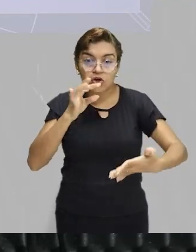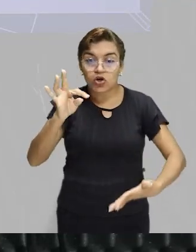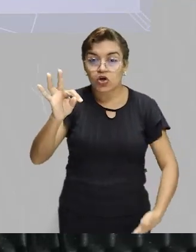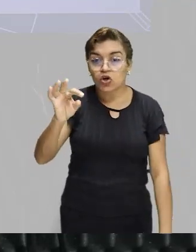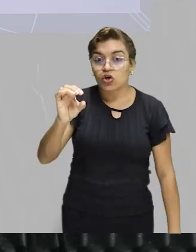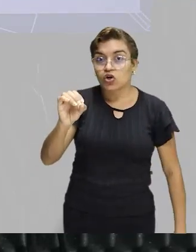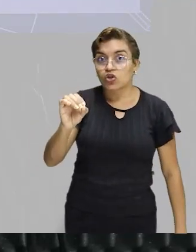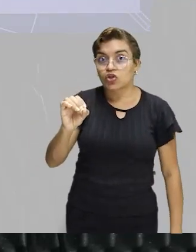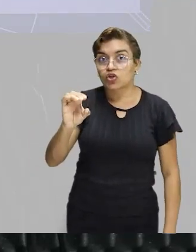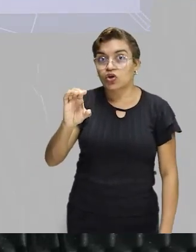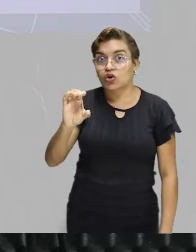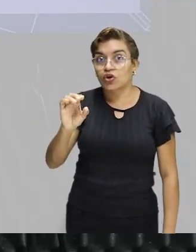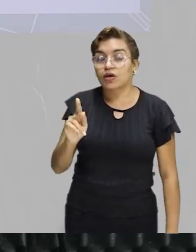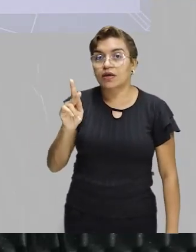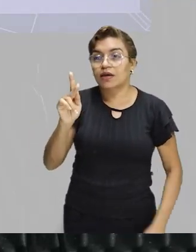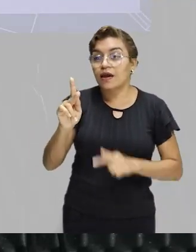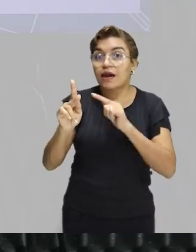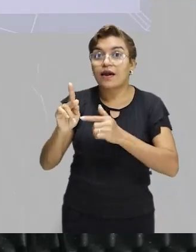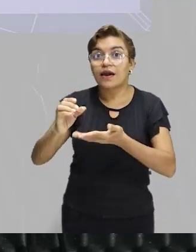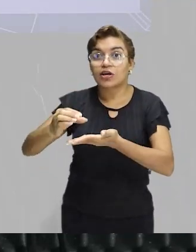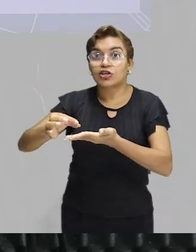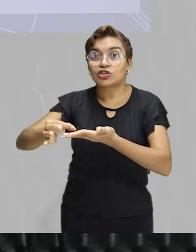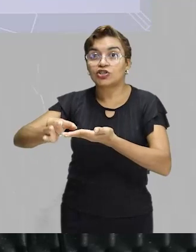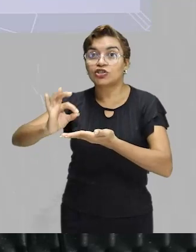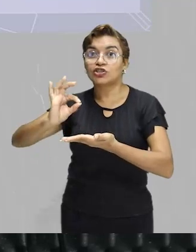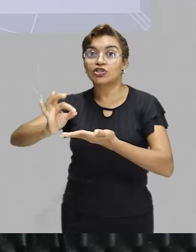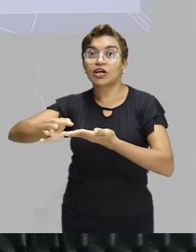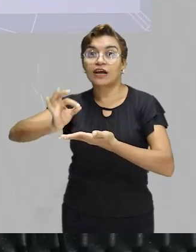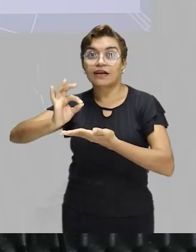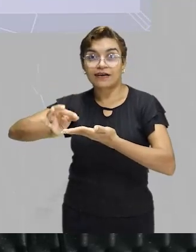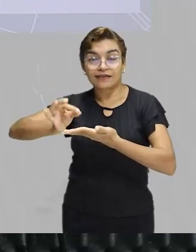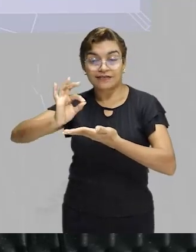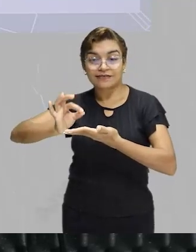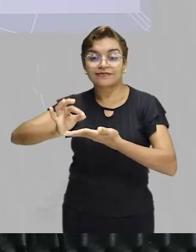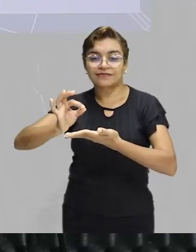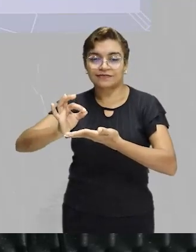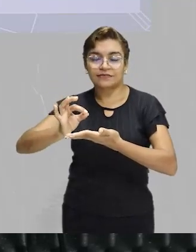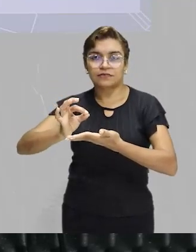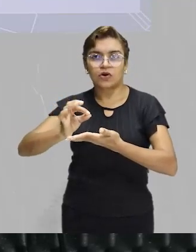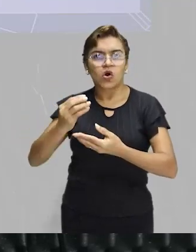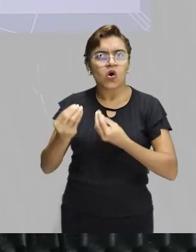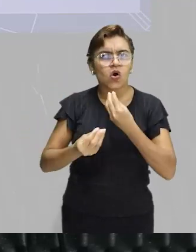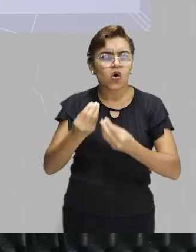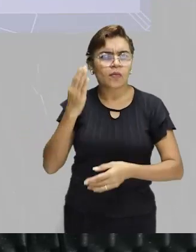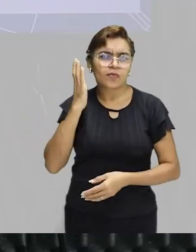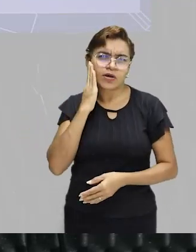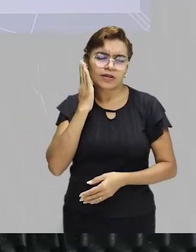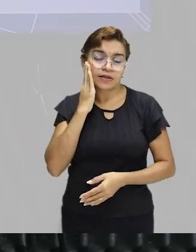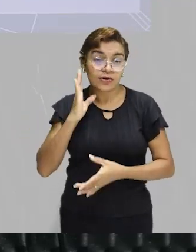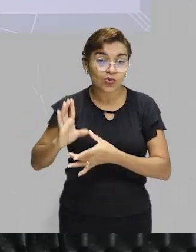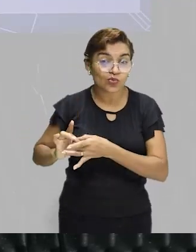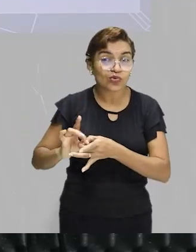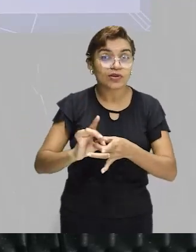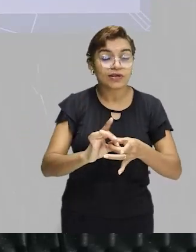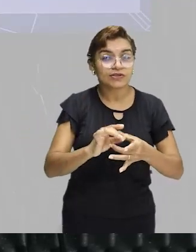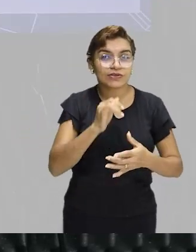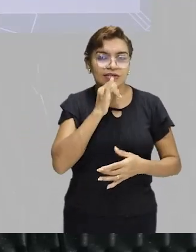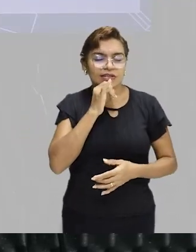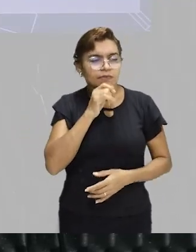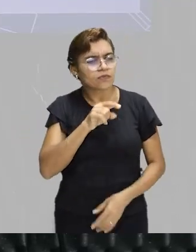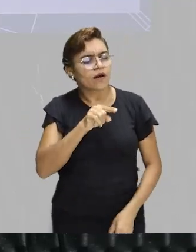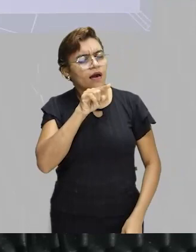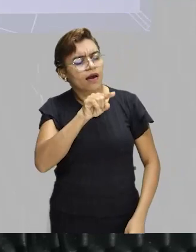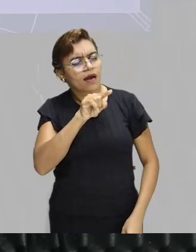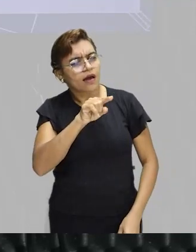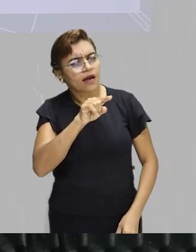tá? Como eu consigo deduzir isso? Com base no contexto. Ela colocou o café. Eu coloco o café